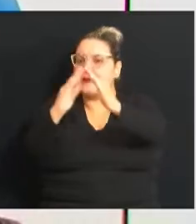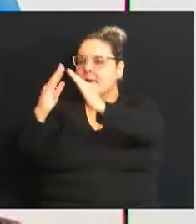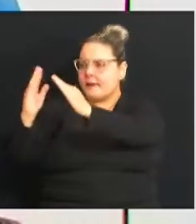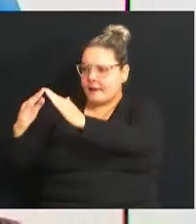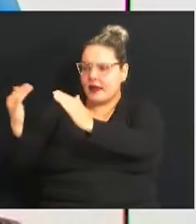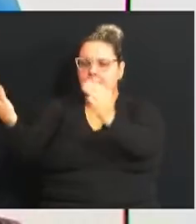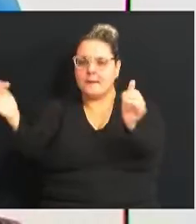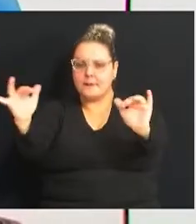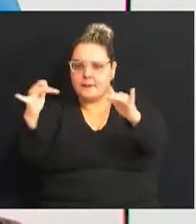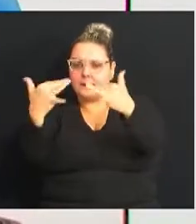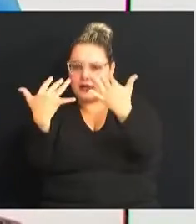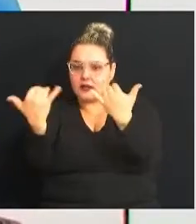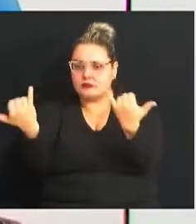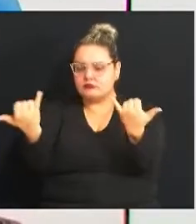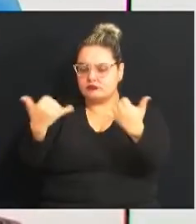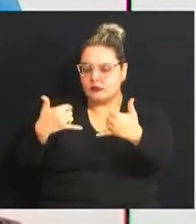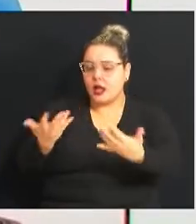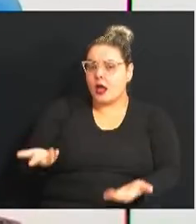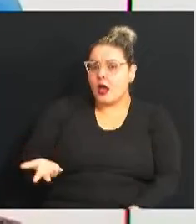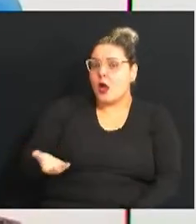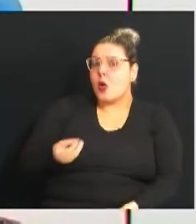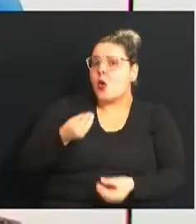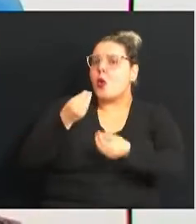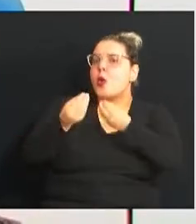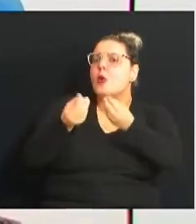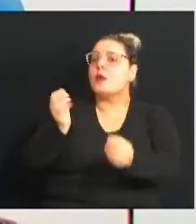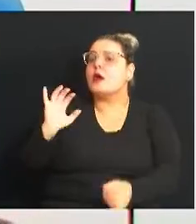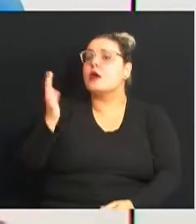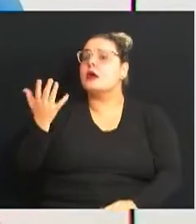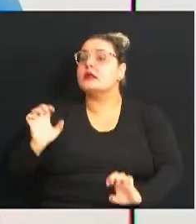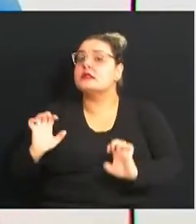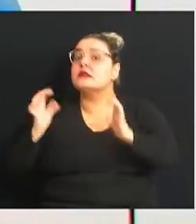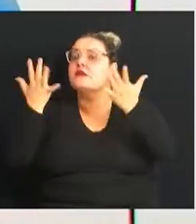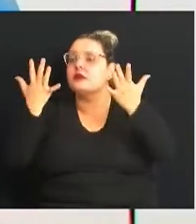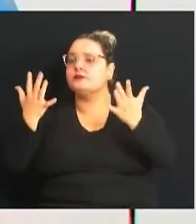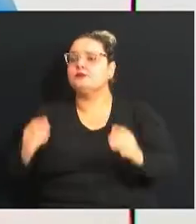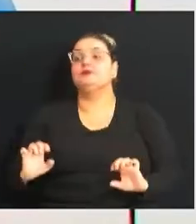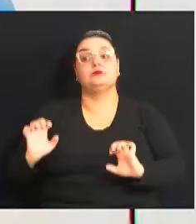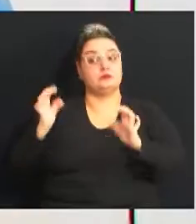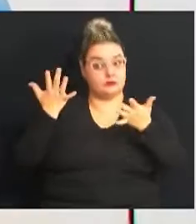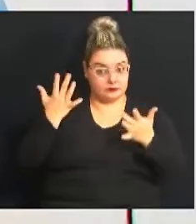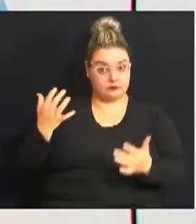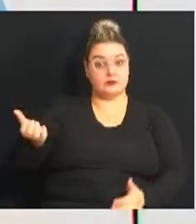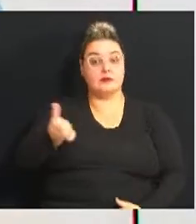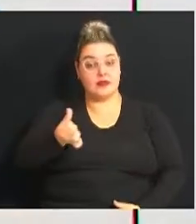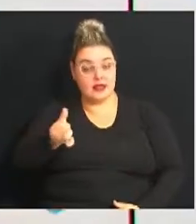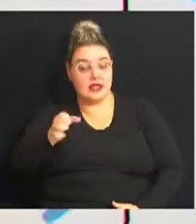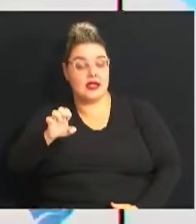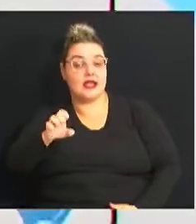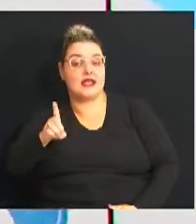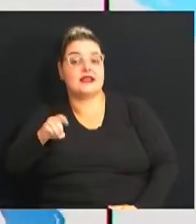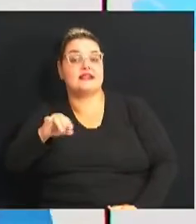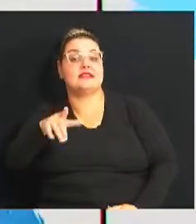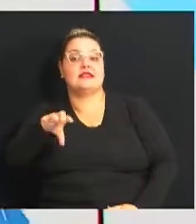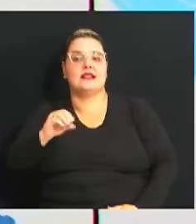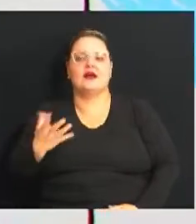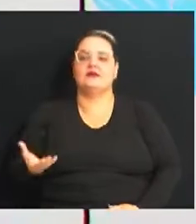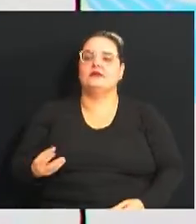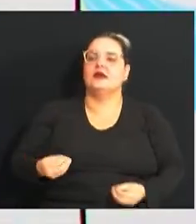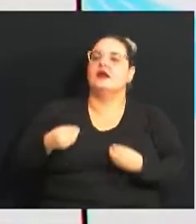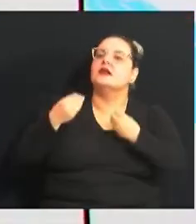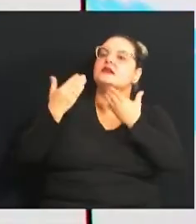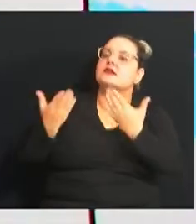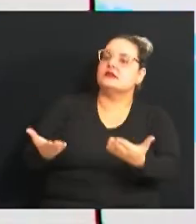Câmara Notícia, né? Como que vai ser esse mega evento? Esse evento já está na 6ª edição, a gente oferece um